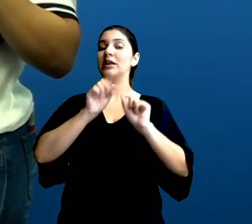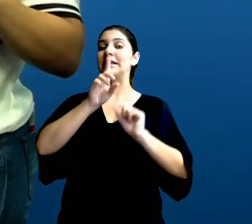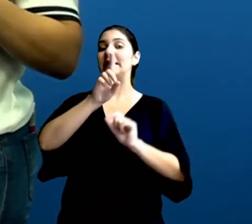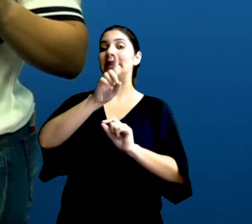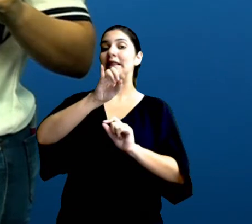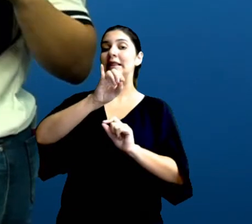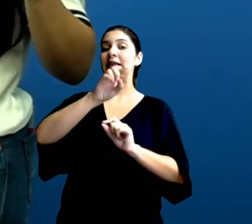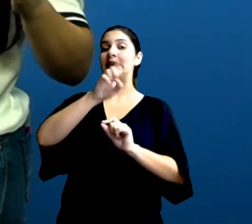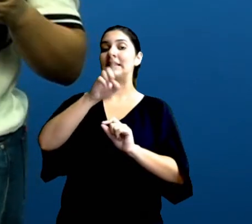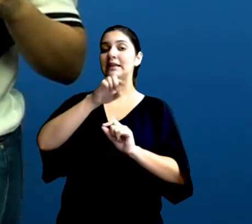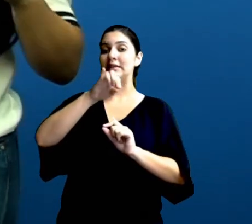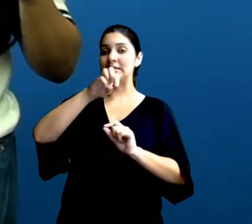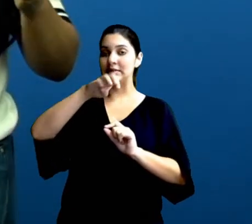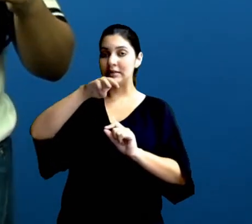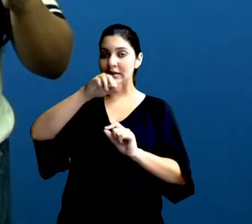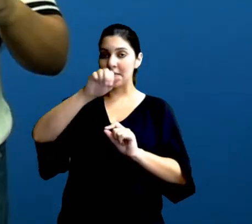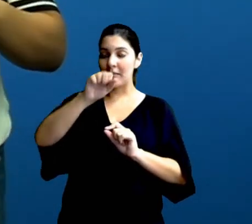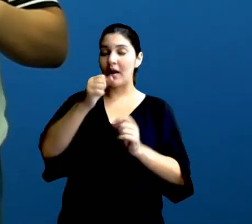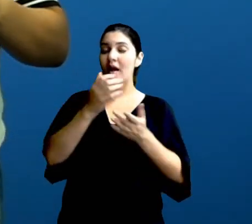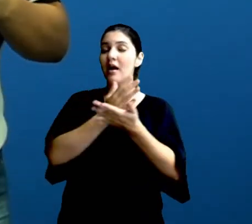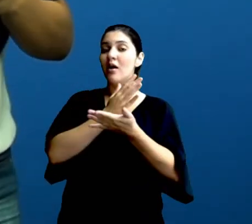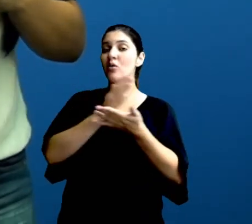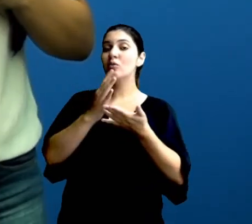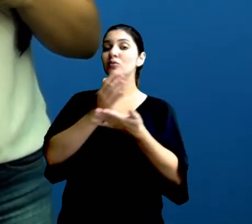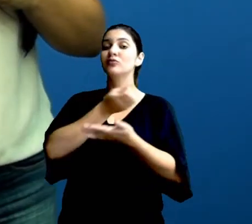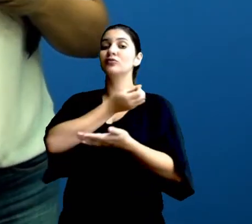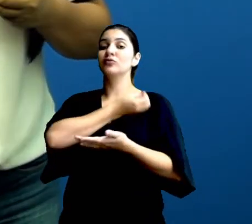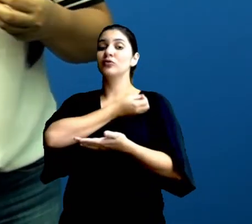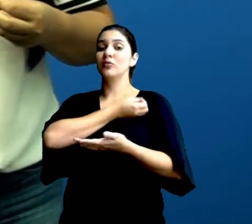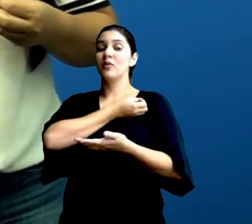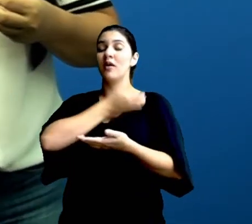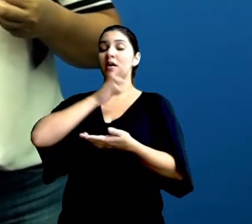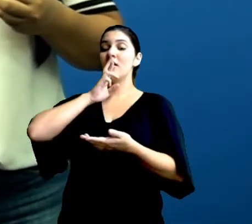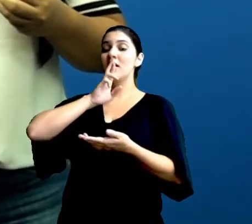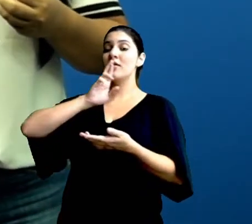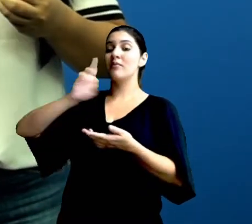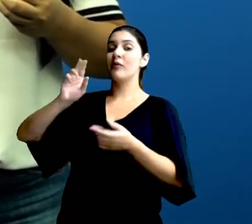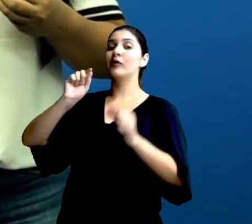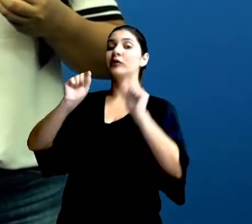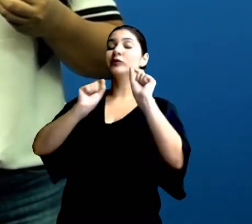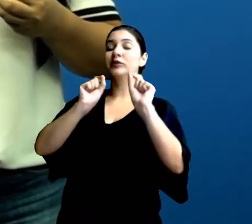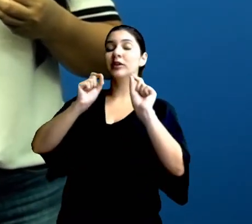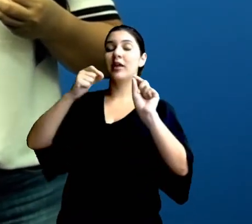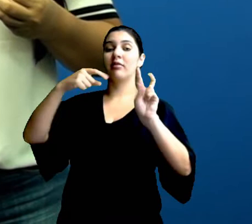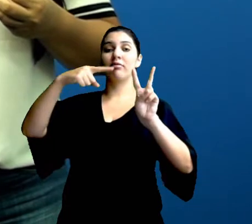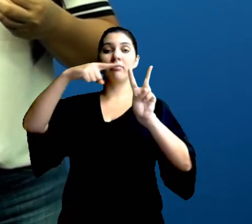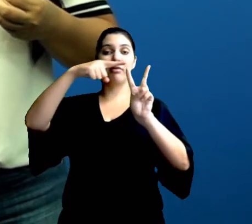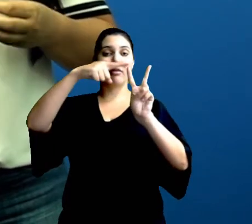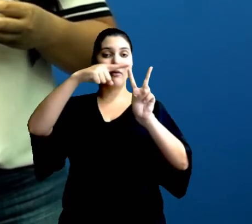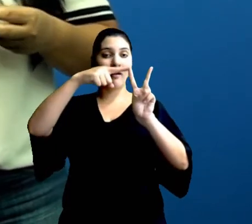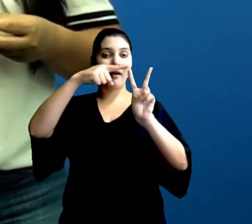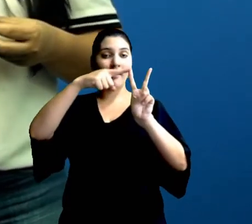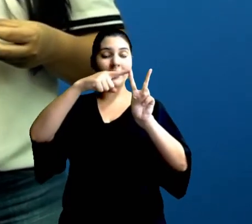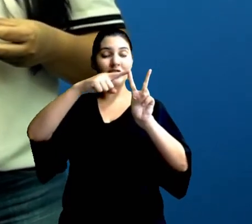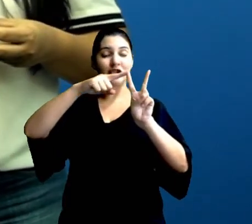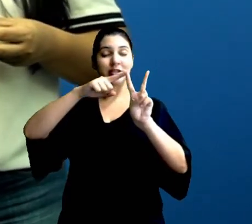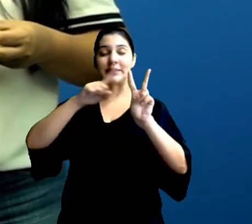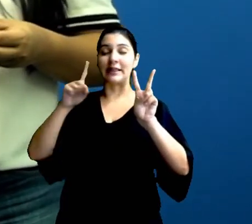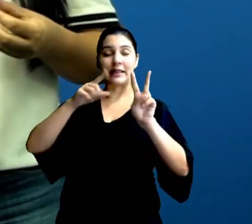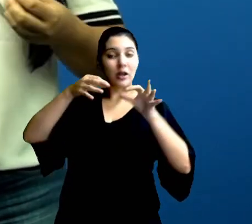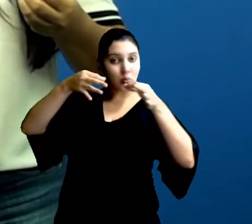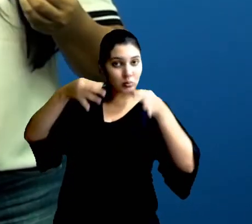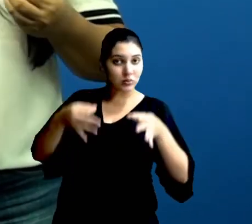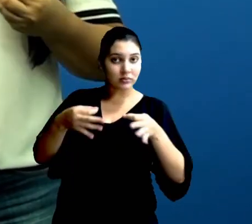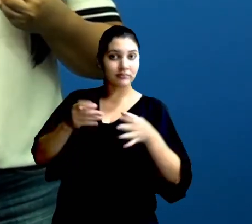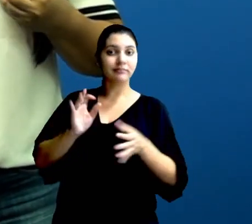certo? Alguns números, o resultado de uma raiz não exata, tá